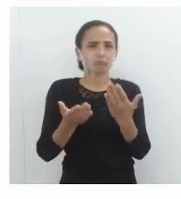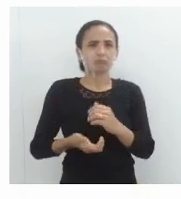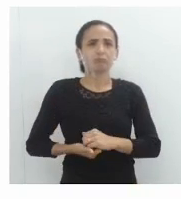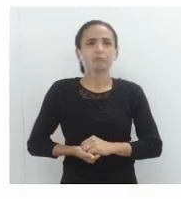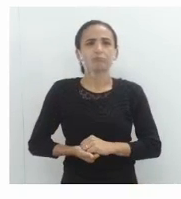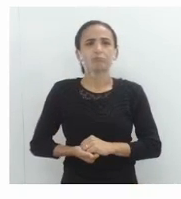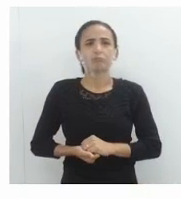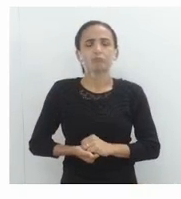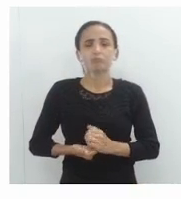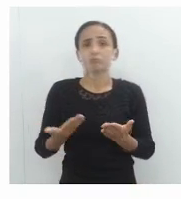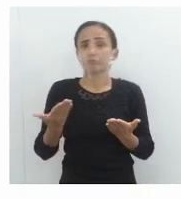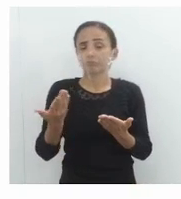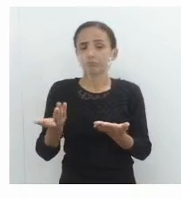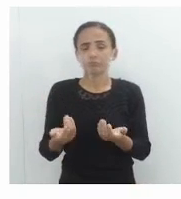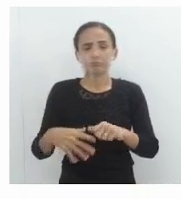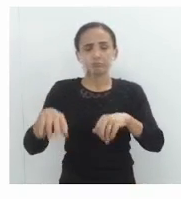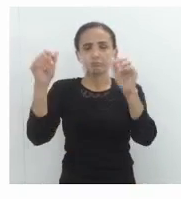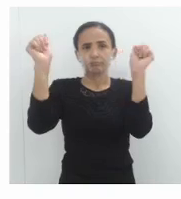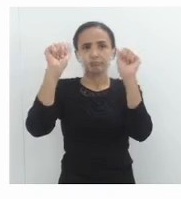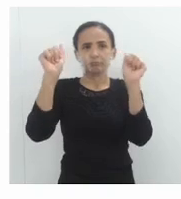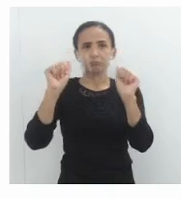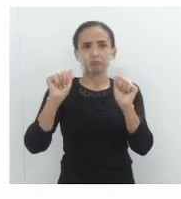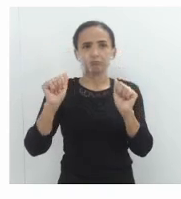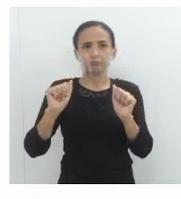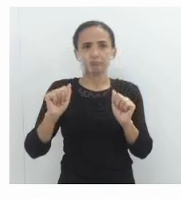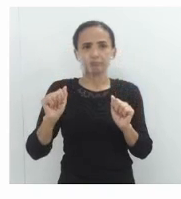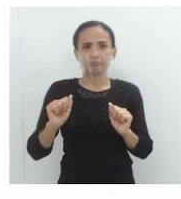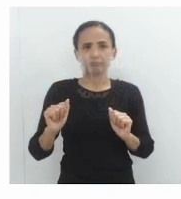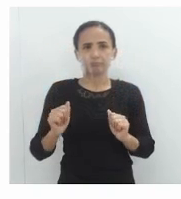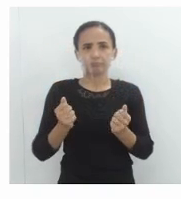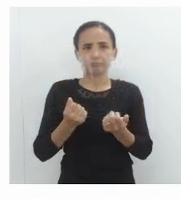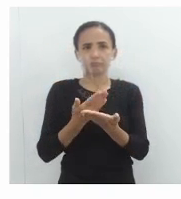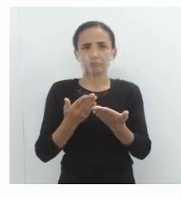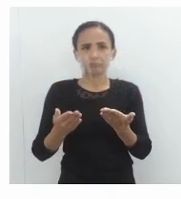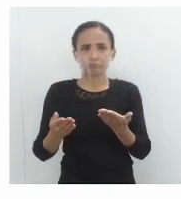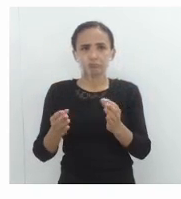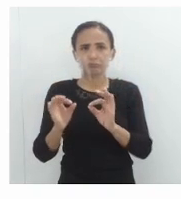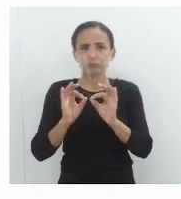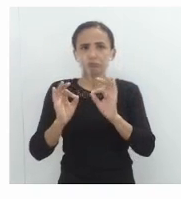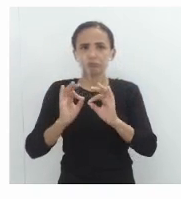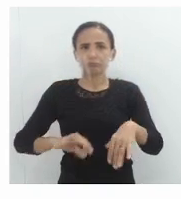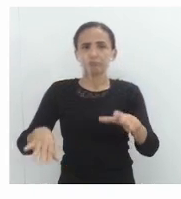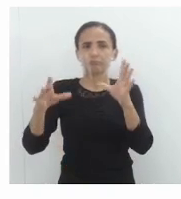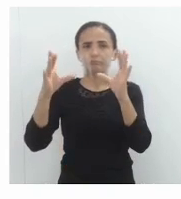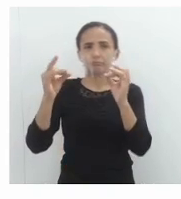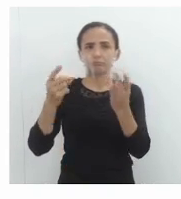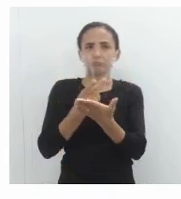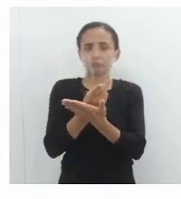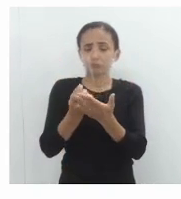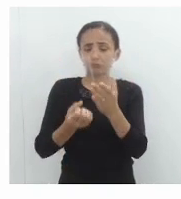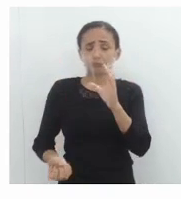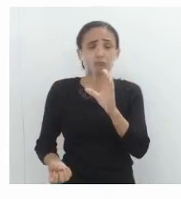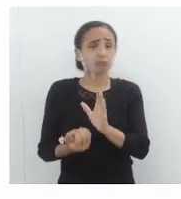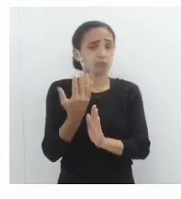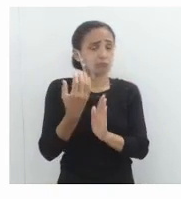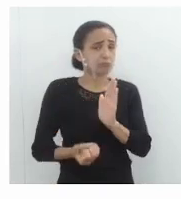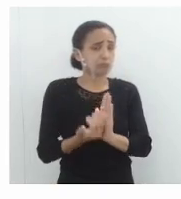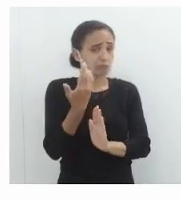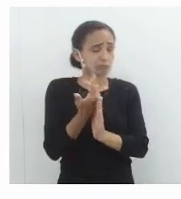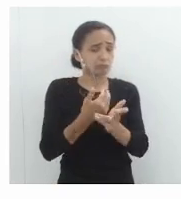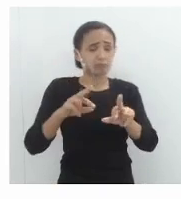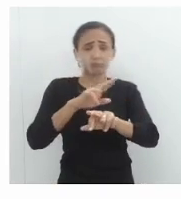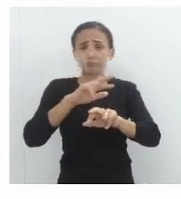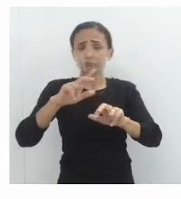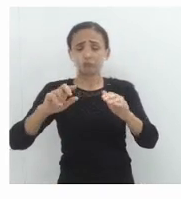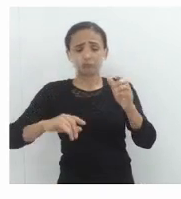Agora vamos ver um pouquinho da arte bidimensional. A arte bidimensional foi capaz de criar incríveis obras que